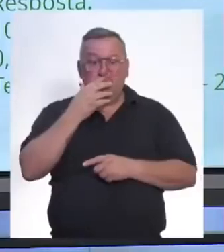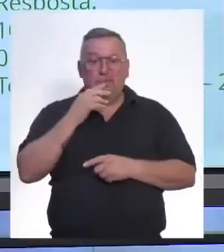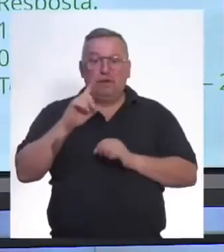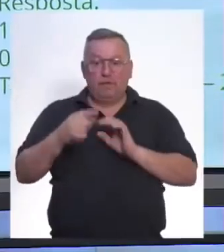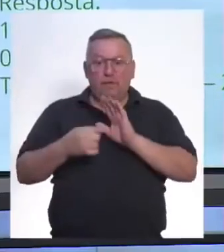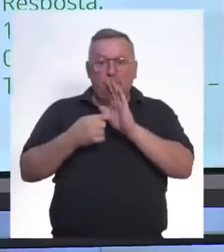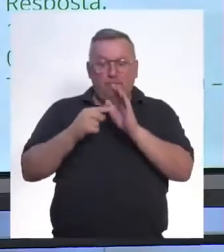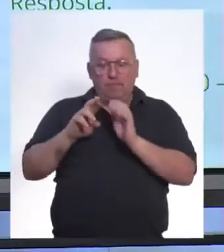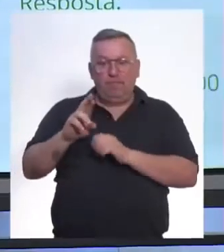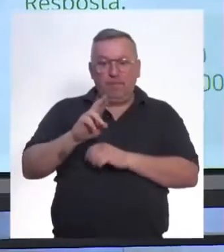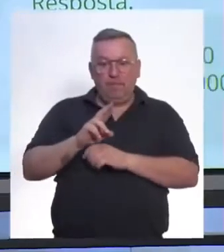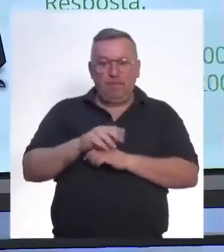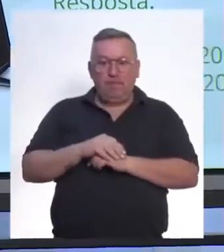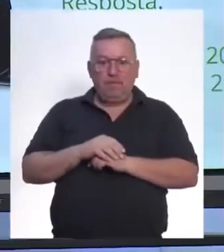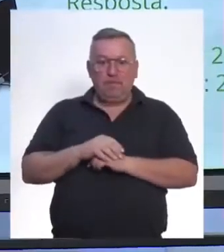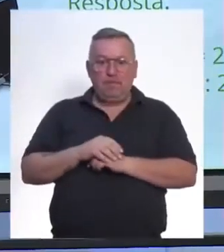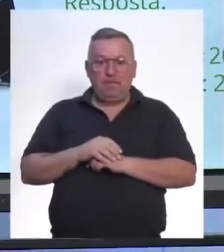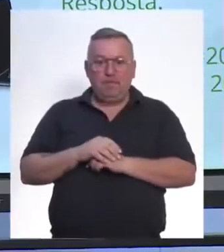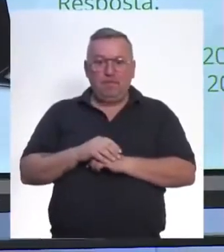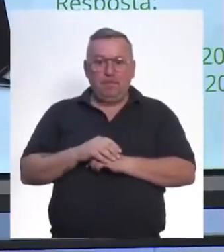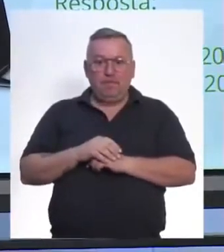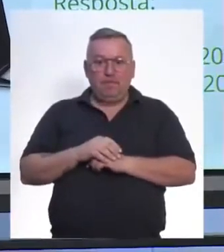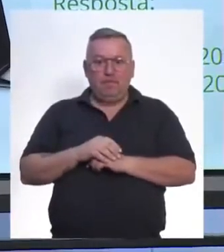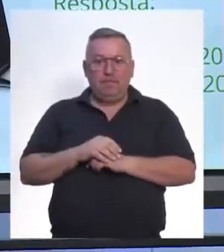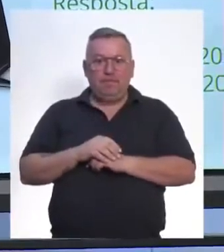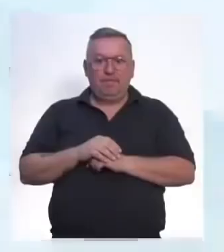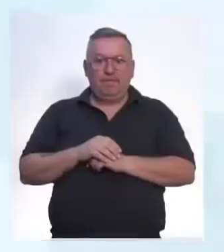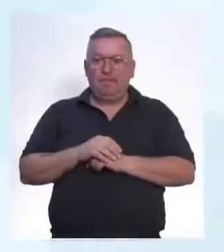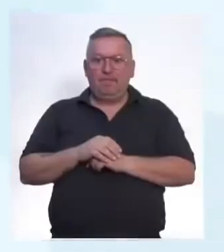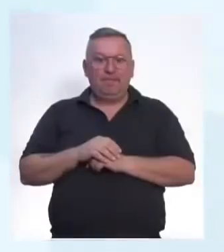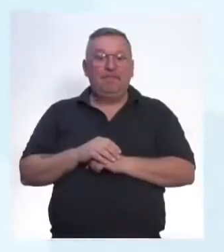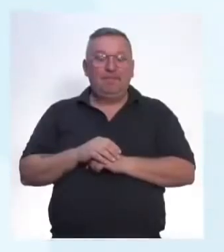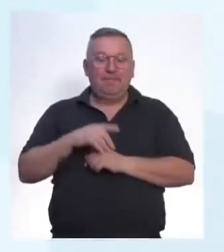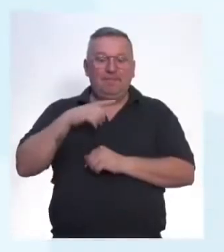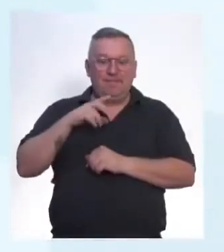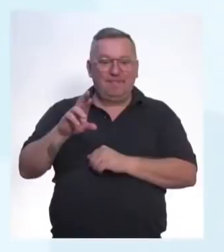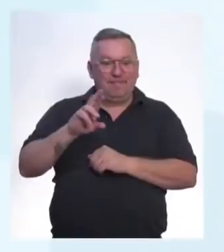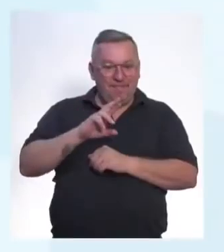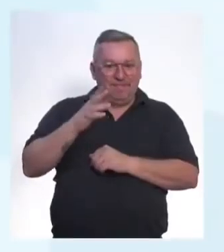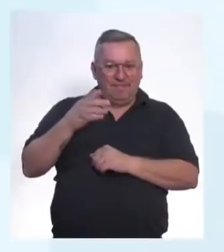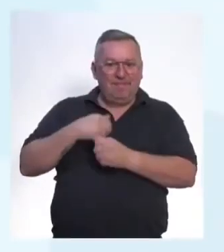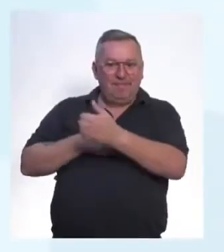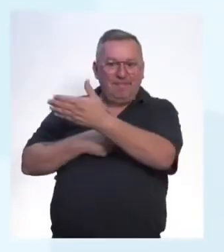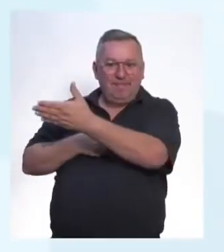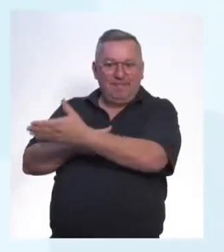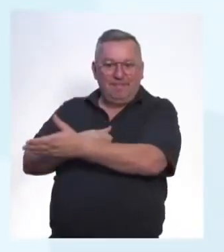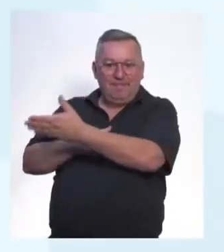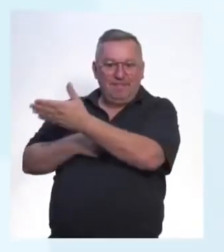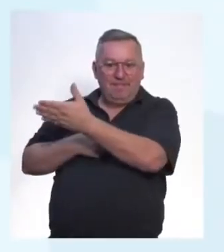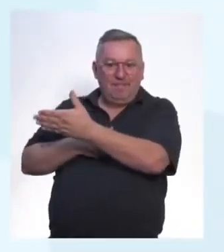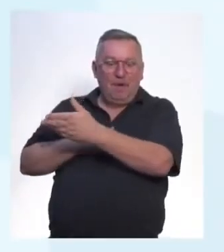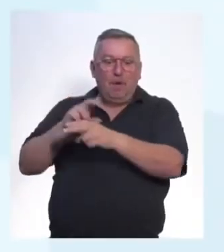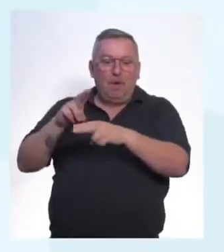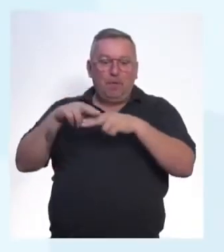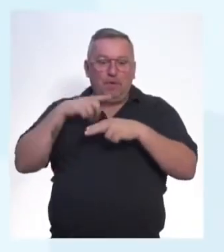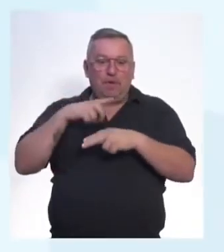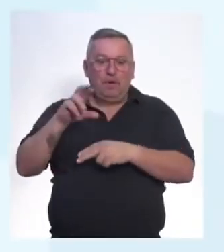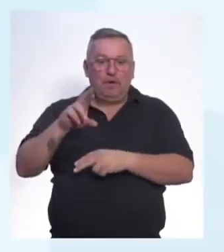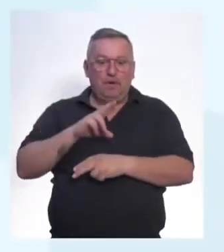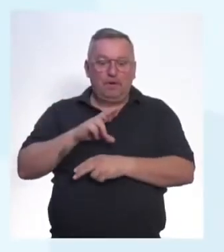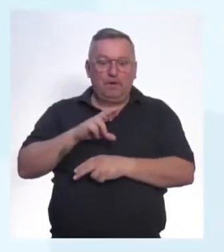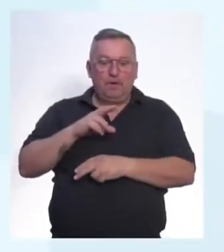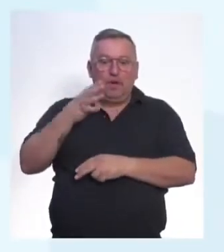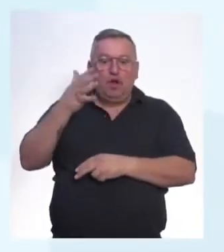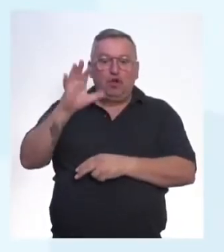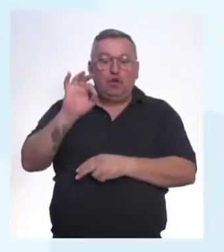aparecer a resposta para vocês aqui. Olha lá, tá? Tá aparecendo? Para eles? Olha lá, beleza, tá? Portanto, temos a resposta. O desconto